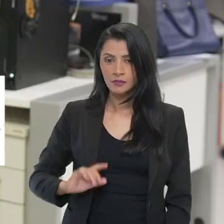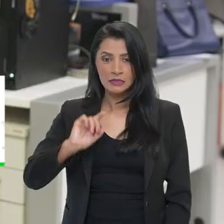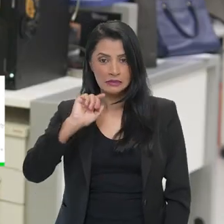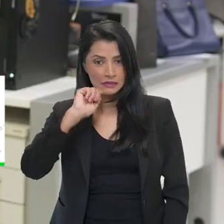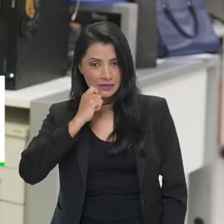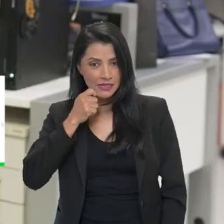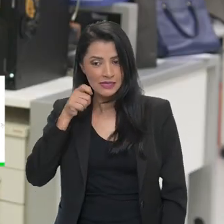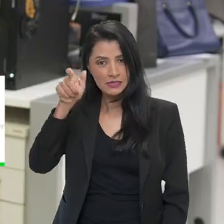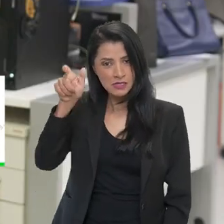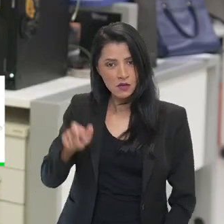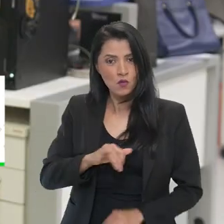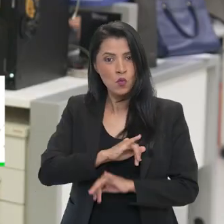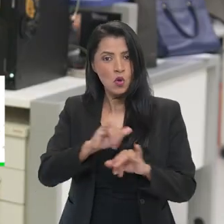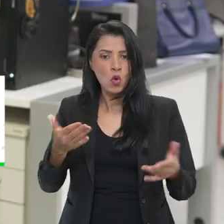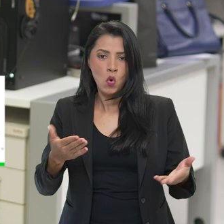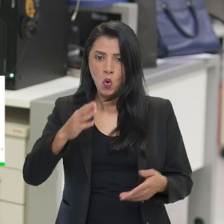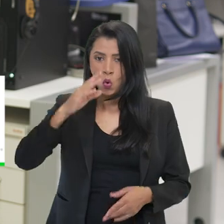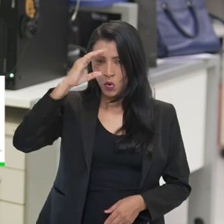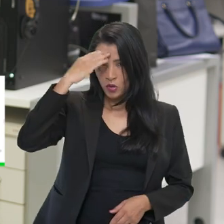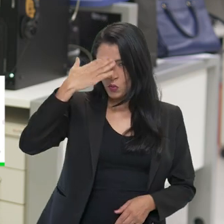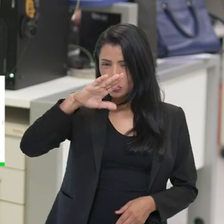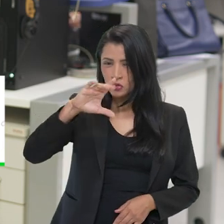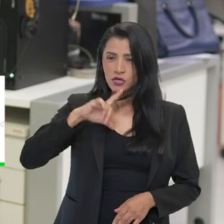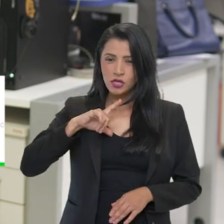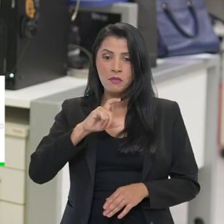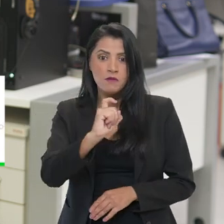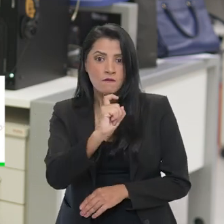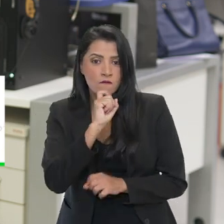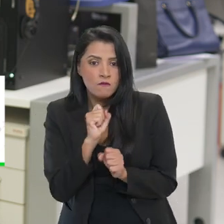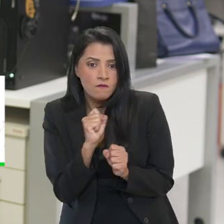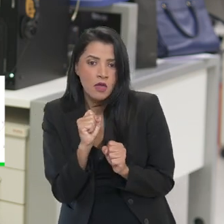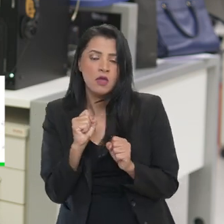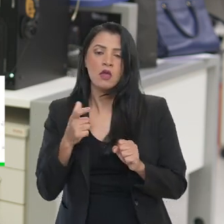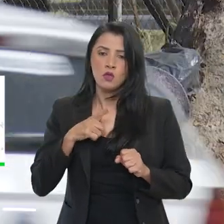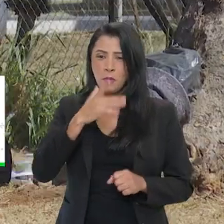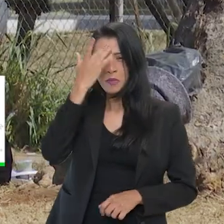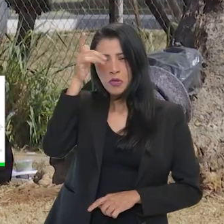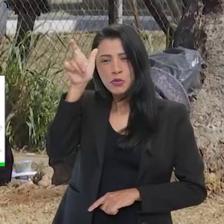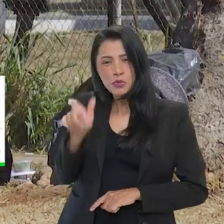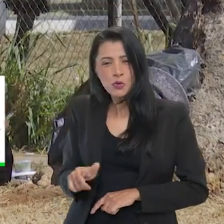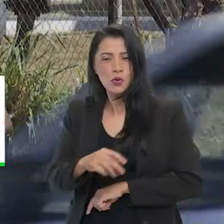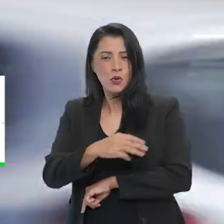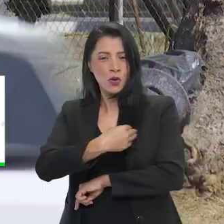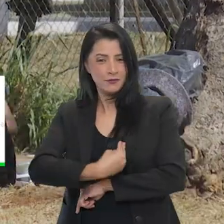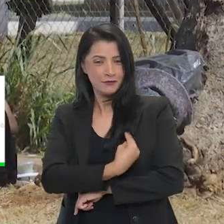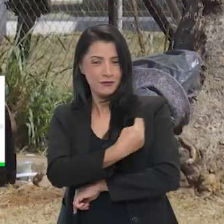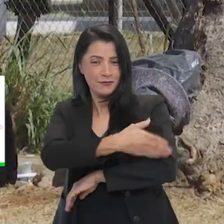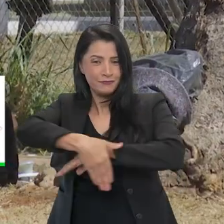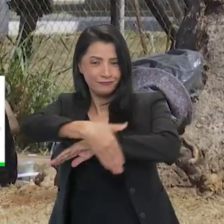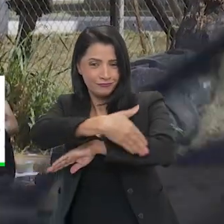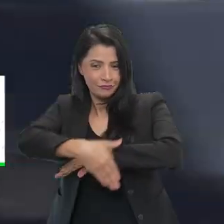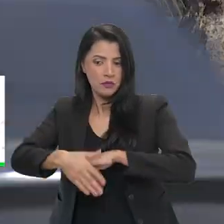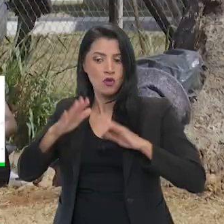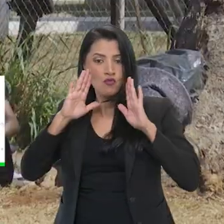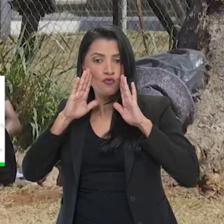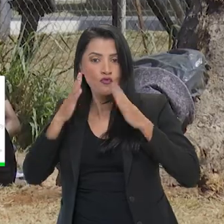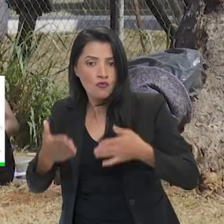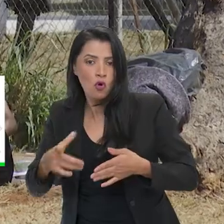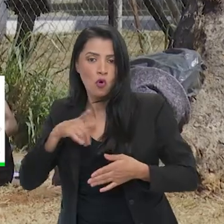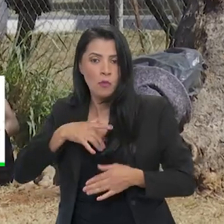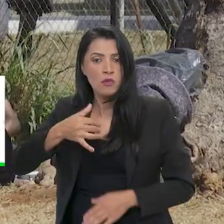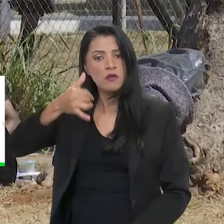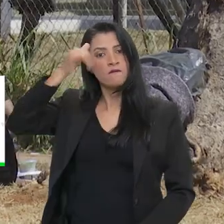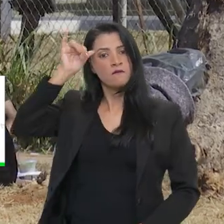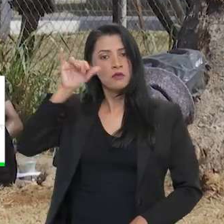e da Cidadania, Silvio Almeida, lança hoje em Curitiba a Operação Inverno Acolhedor. Pessoas em situação de rua são o alvo da ação